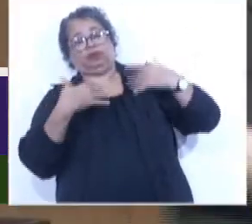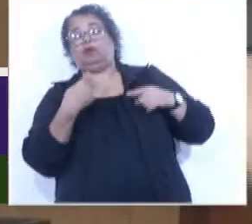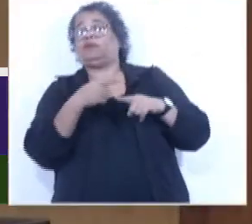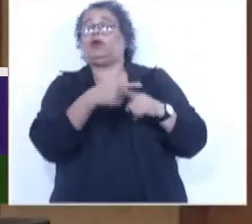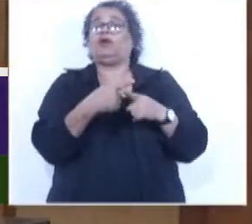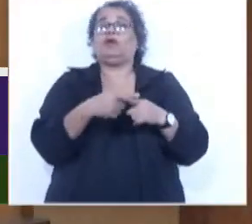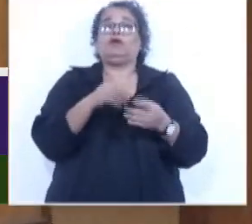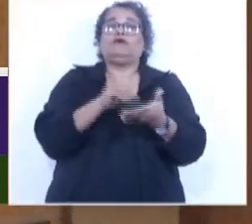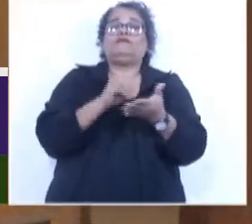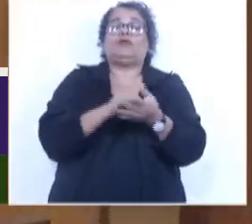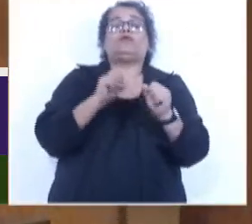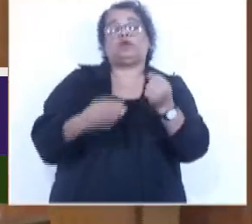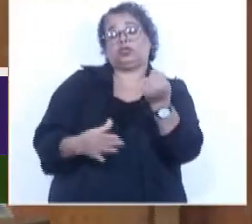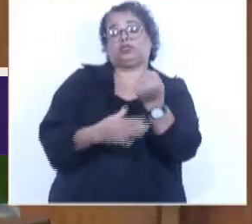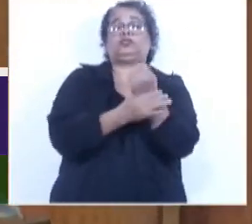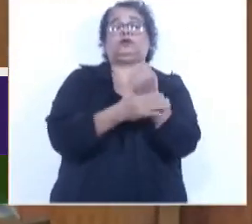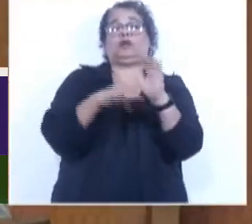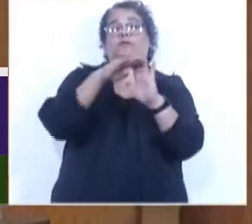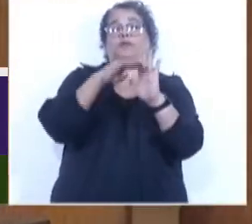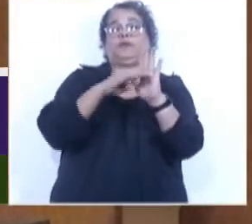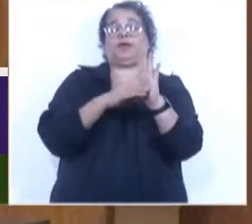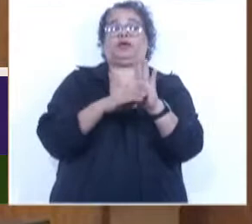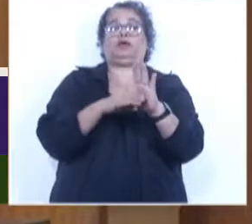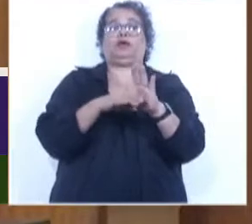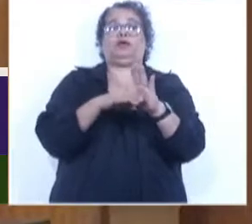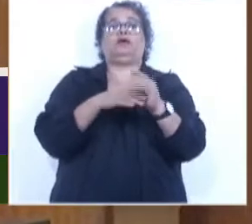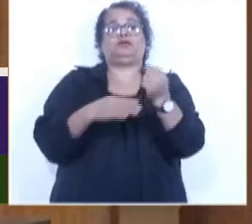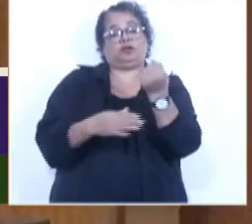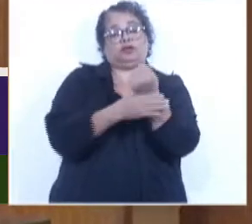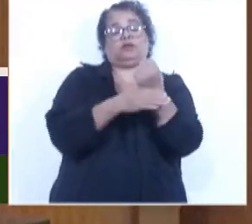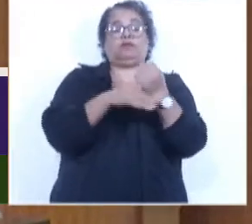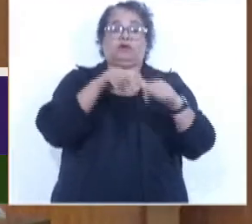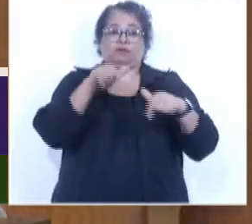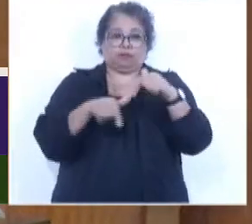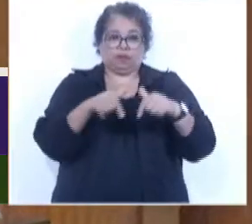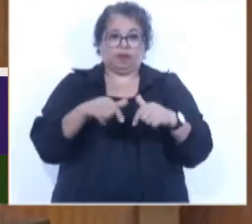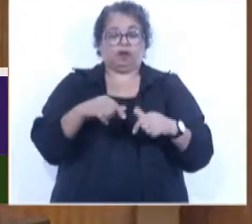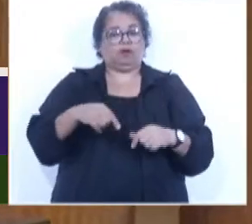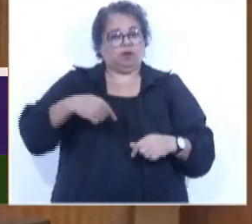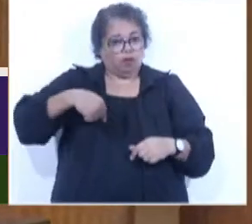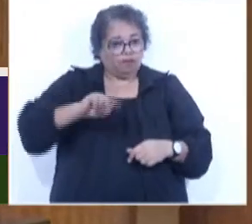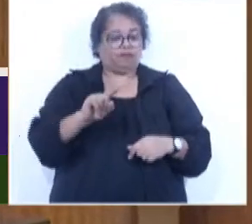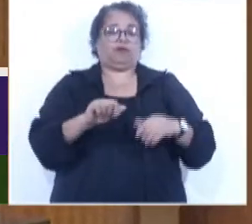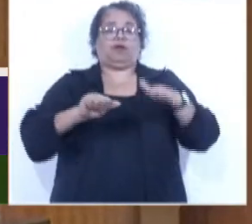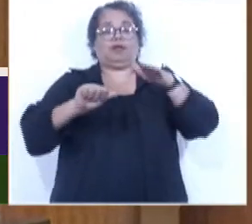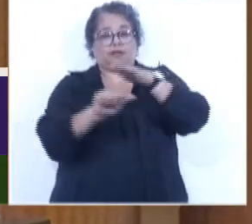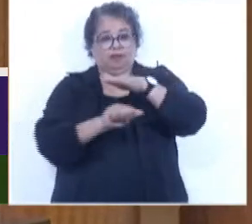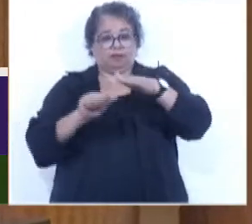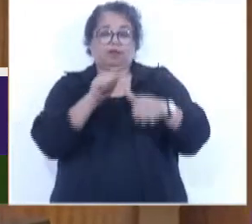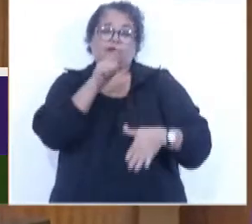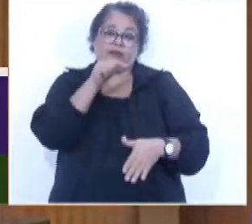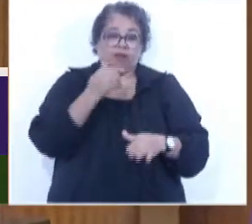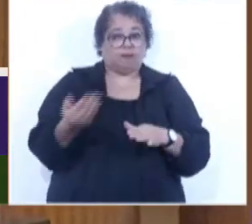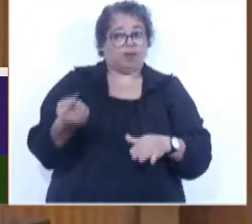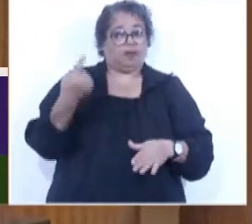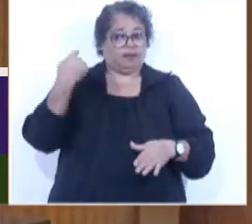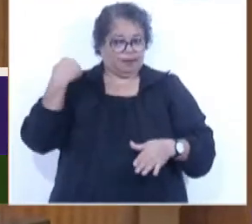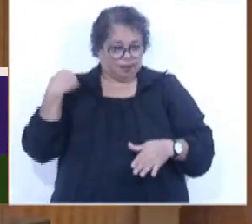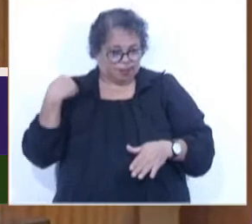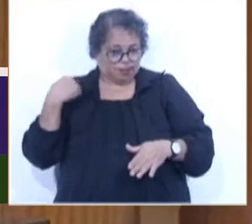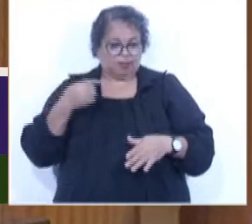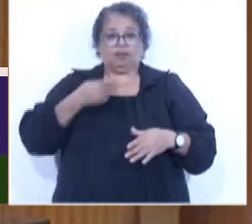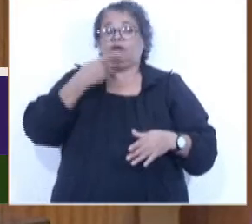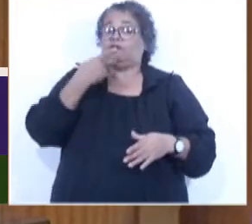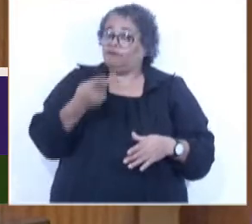as técnicas de segurança do trabalho adequadas nós fiscalizamos o demai nos anos anteriores e falamos disso de